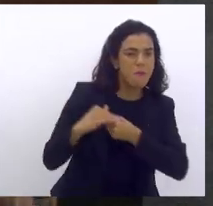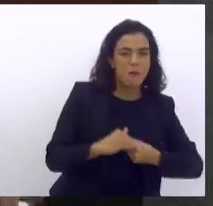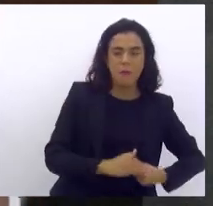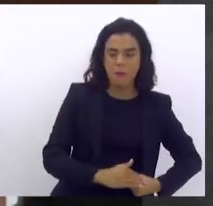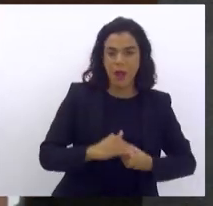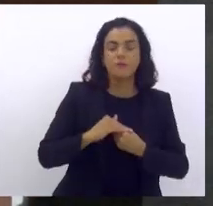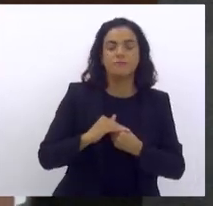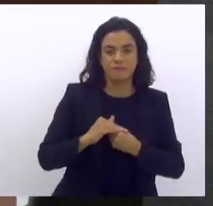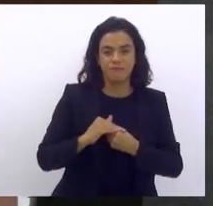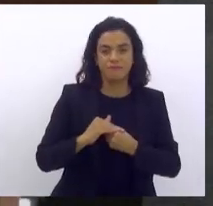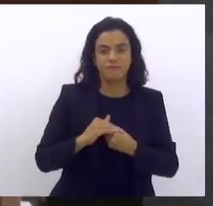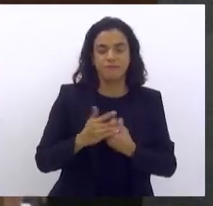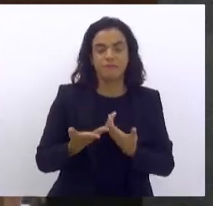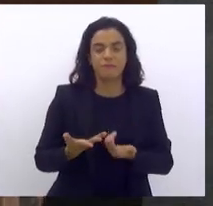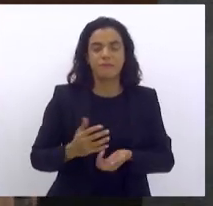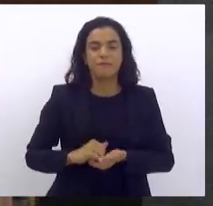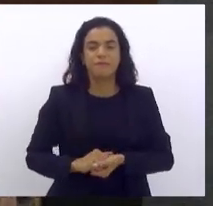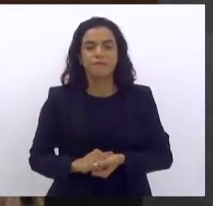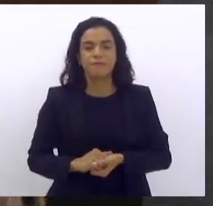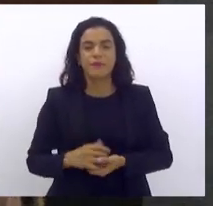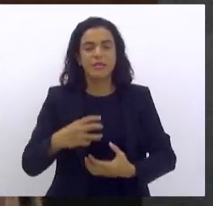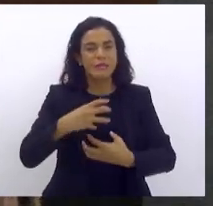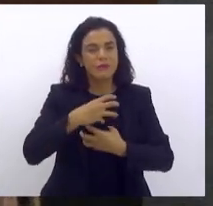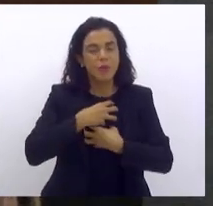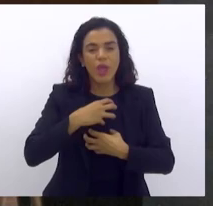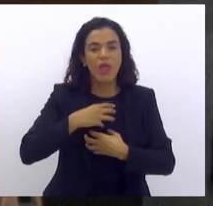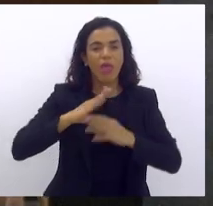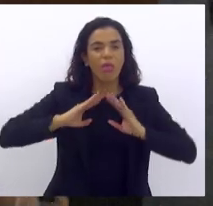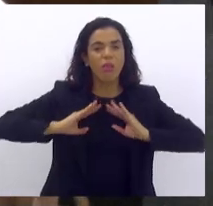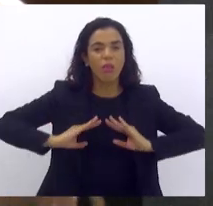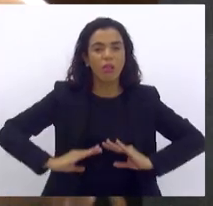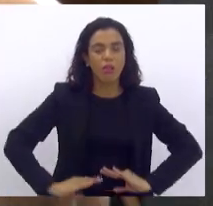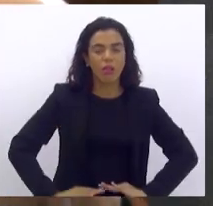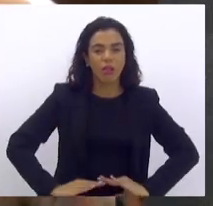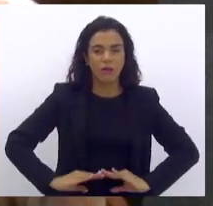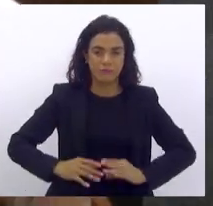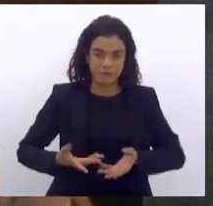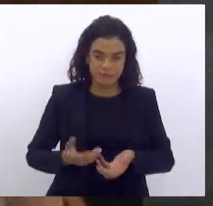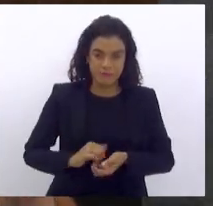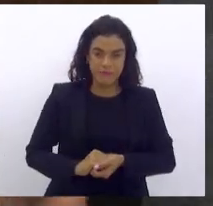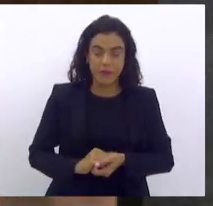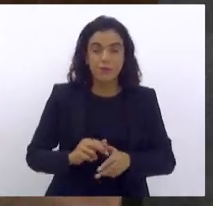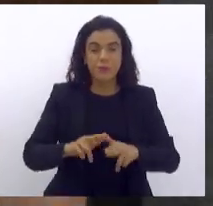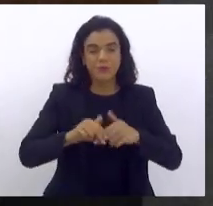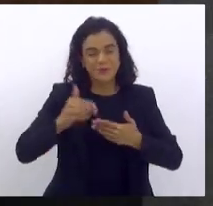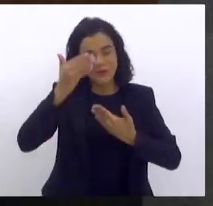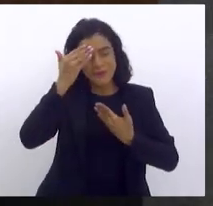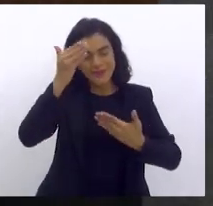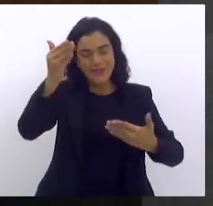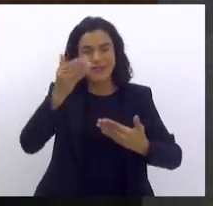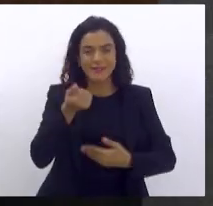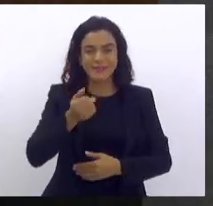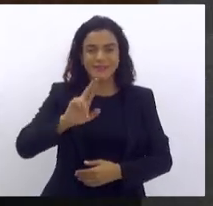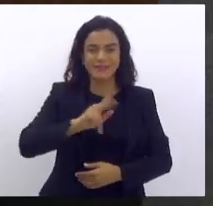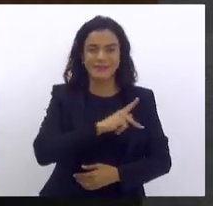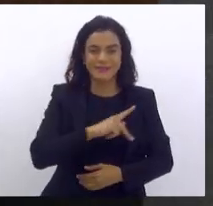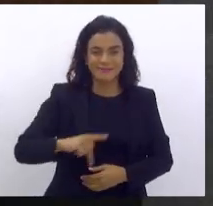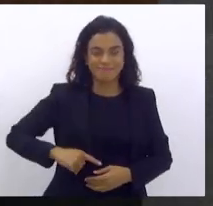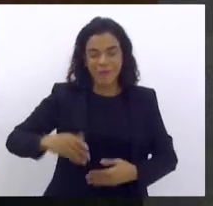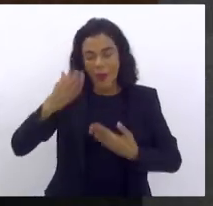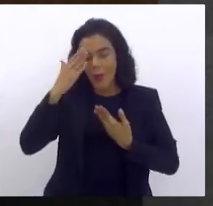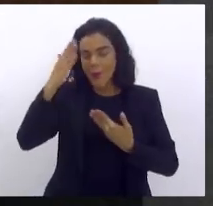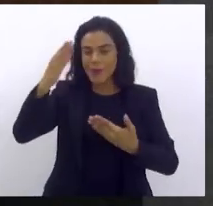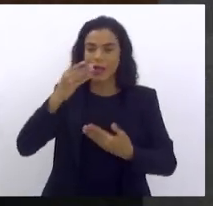de maneira que retire a sua dignidade enquanto mulheres. Então, muito obrigada, senhor presidente, muito